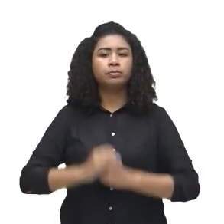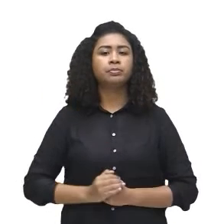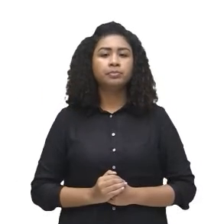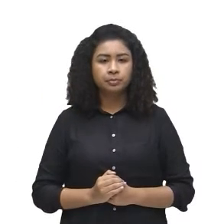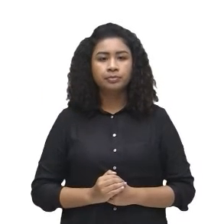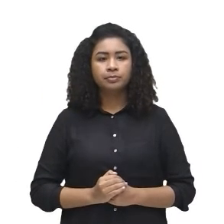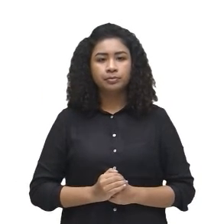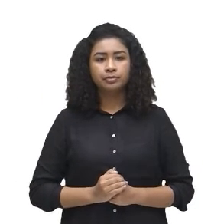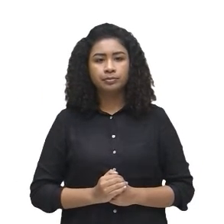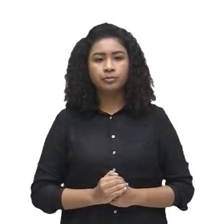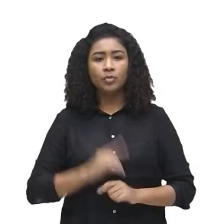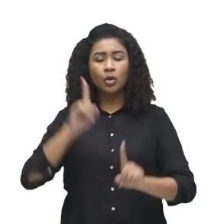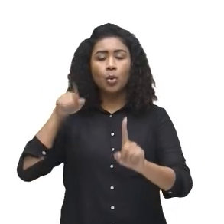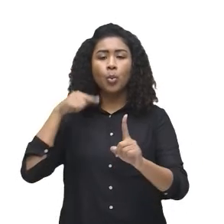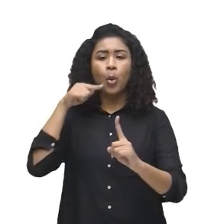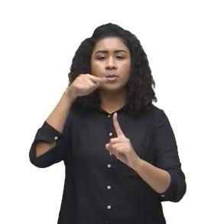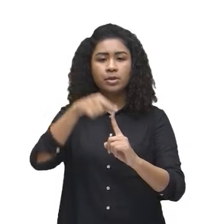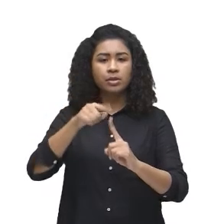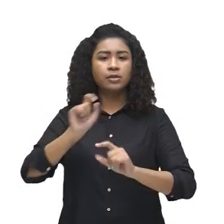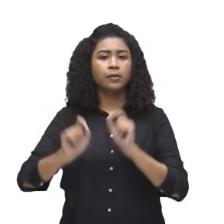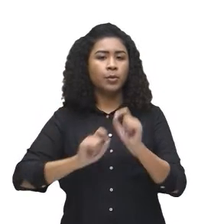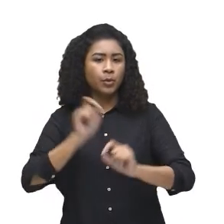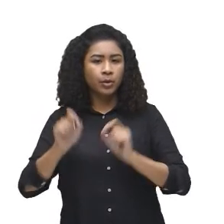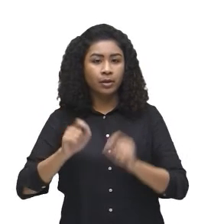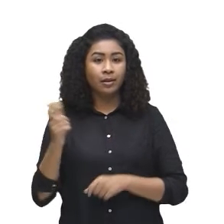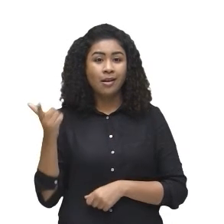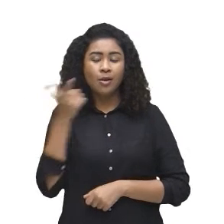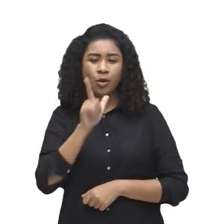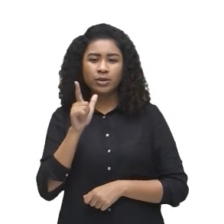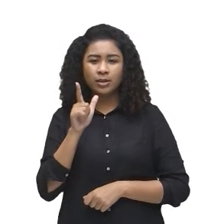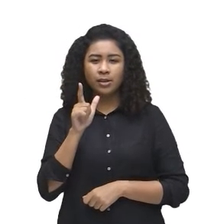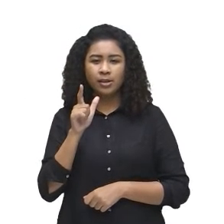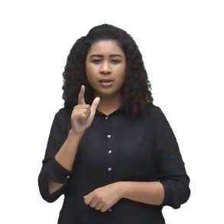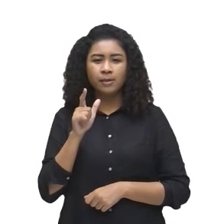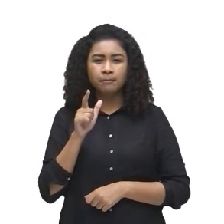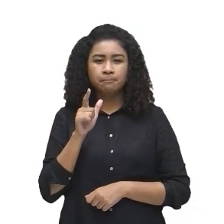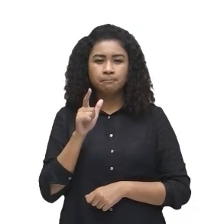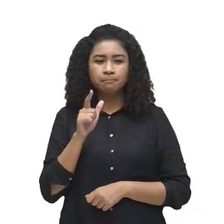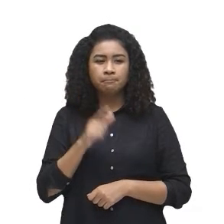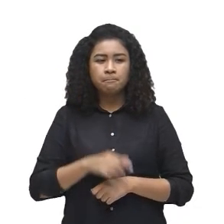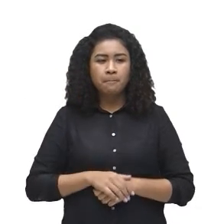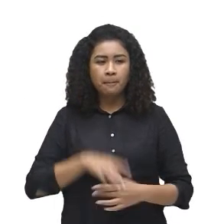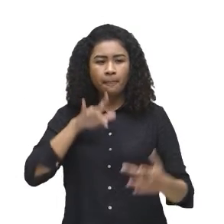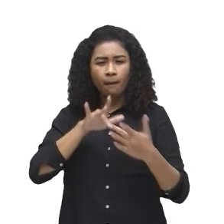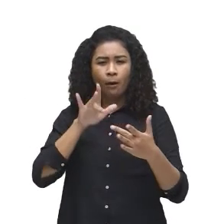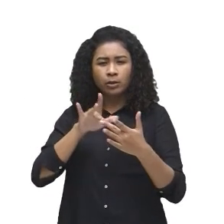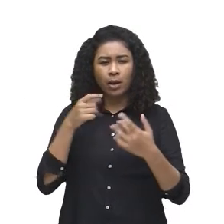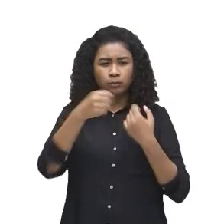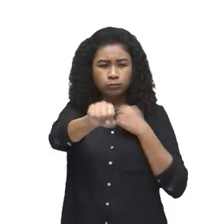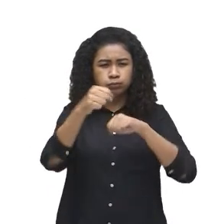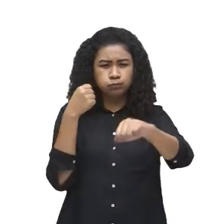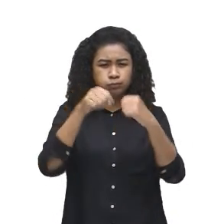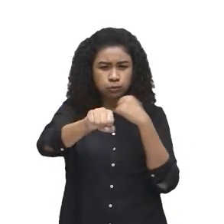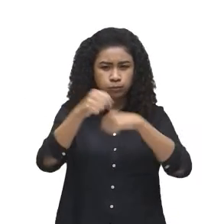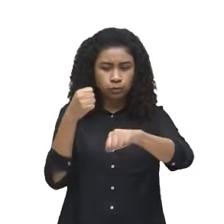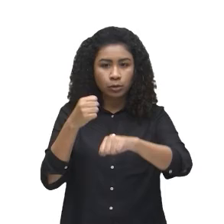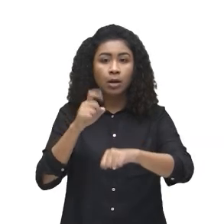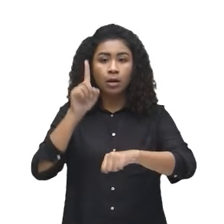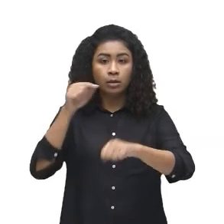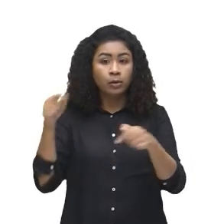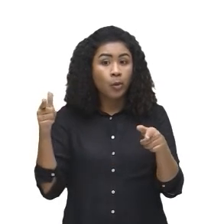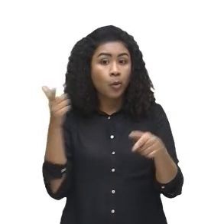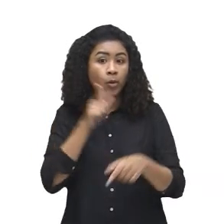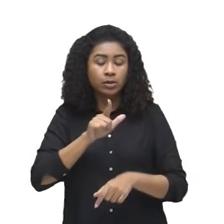número possível de golpes no seu adversário e se defender para não ser atacado. O vencedor é aquele que somar o